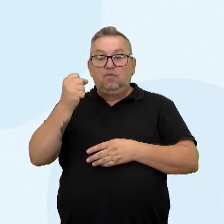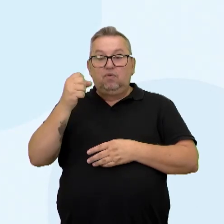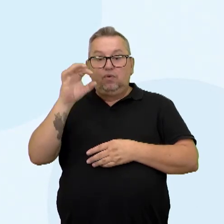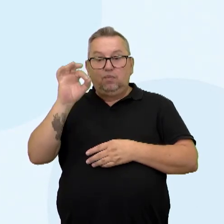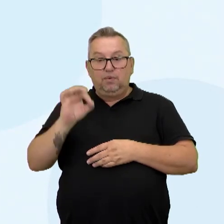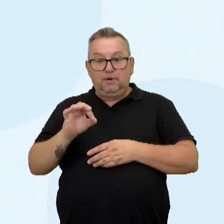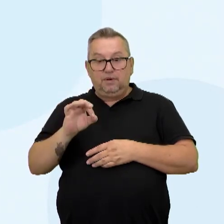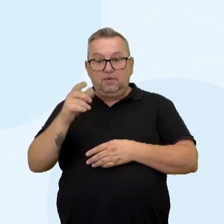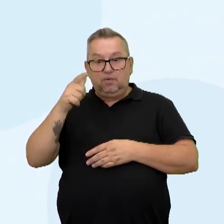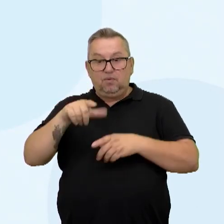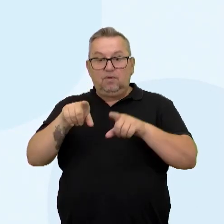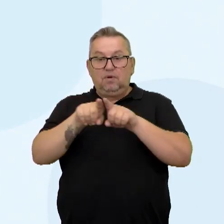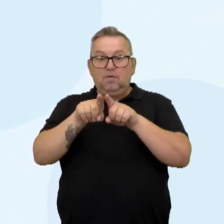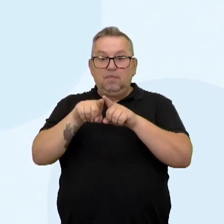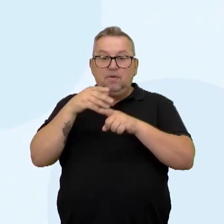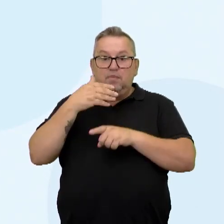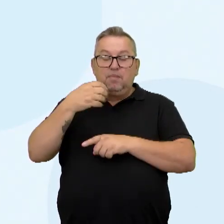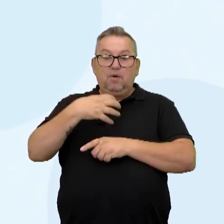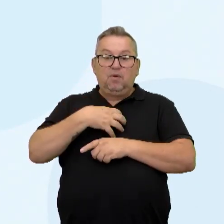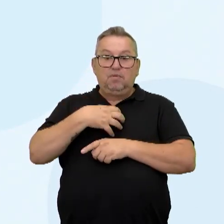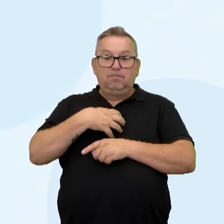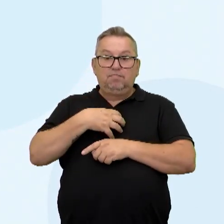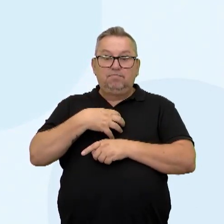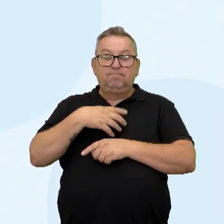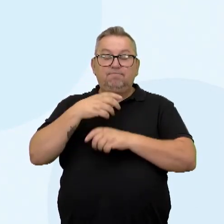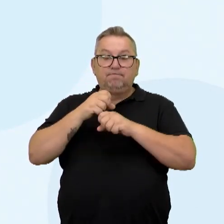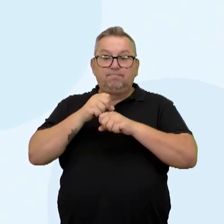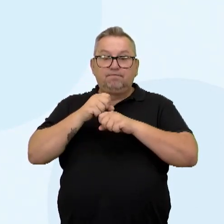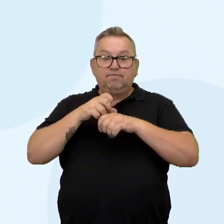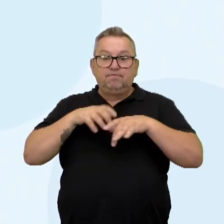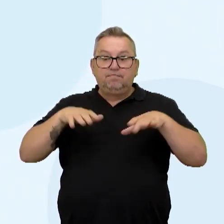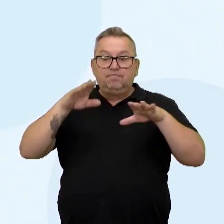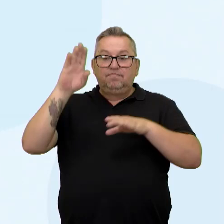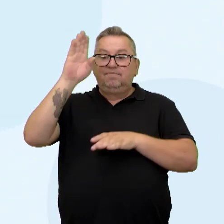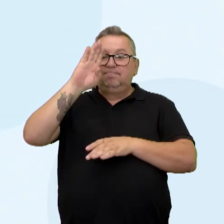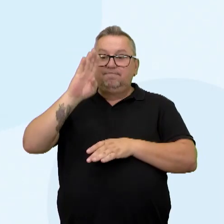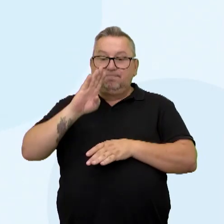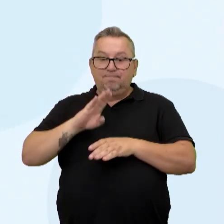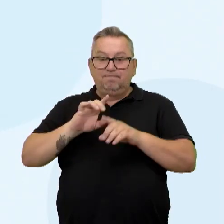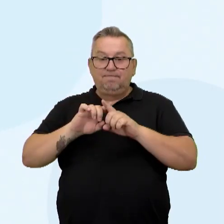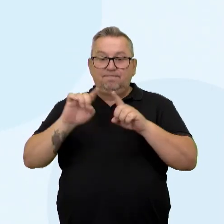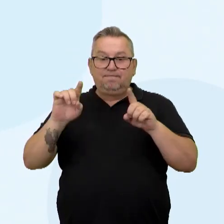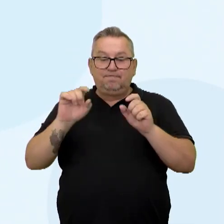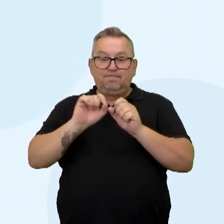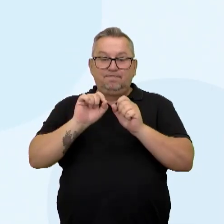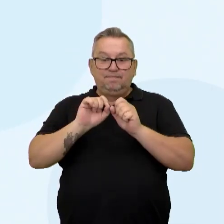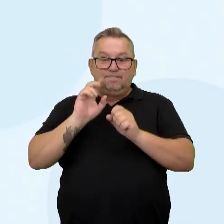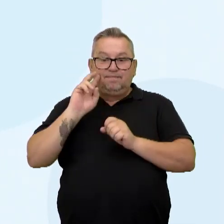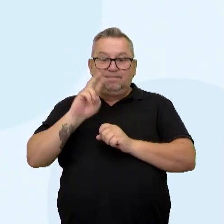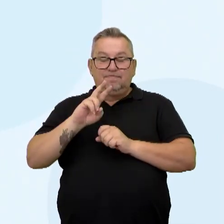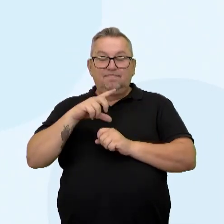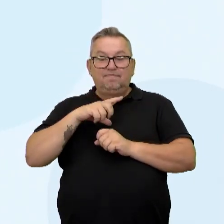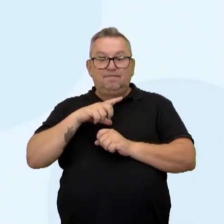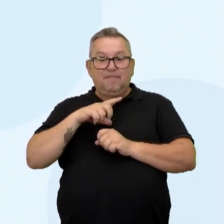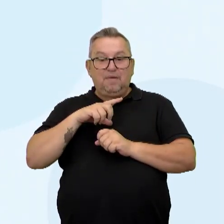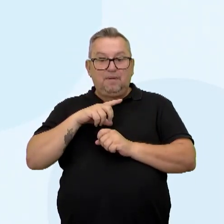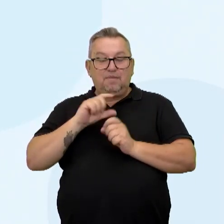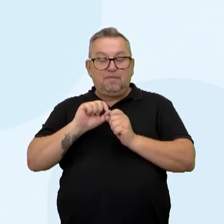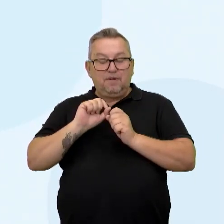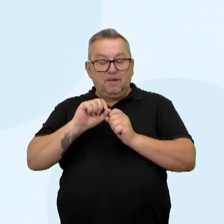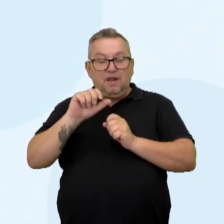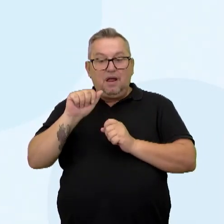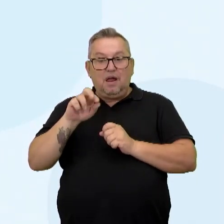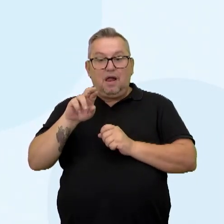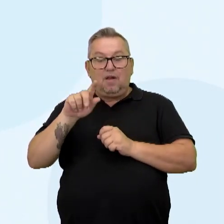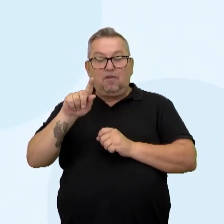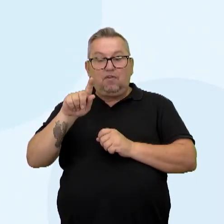demais aí estão, né, em uma menor quantidade, distribuídos aí por todo o país. Mas a gente dá bem ênfase aí no